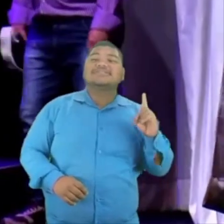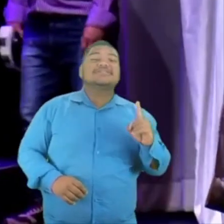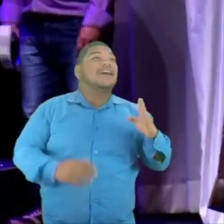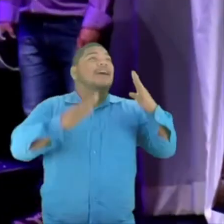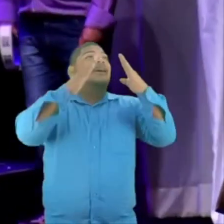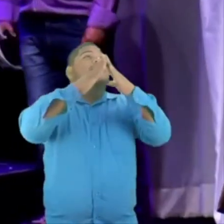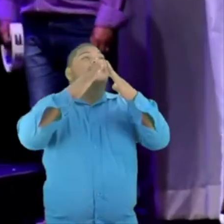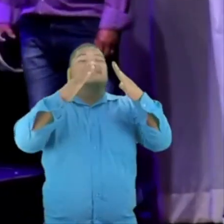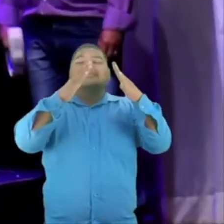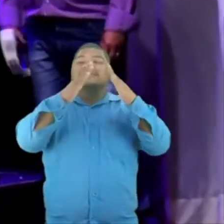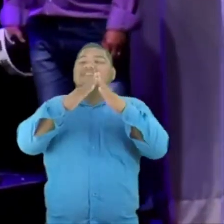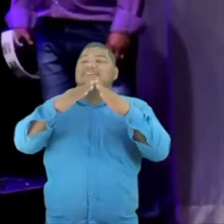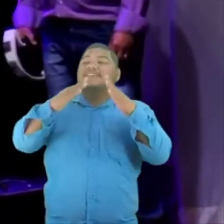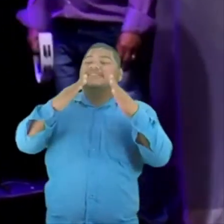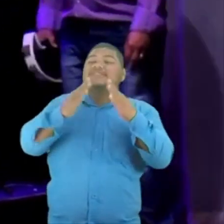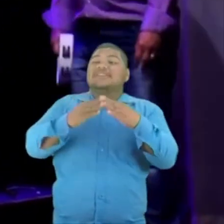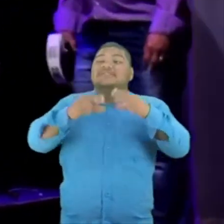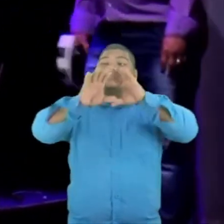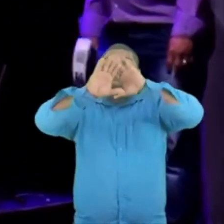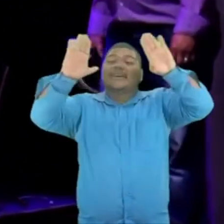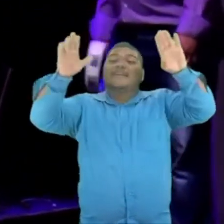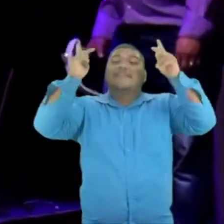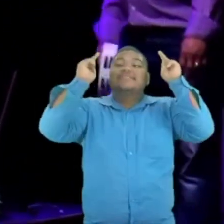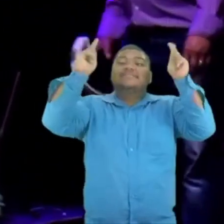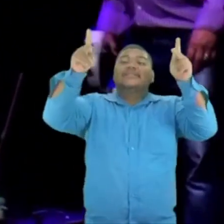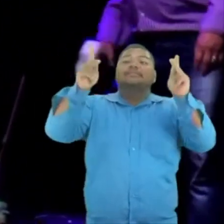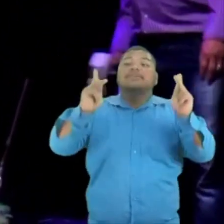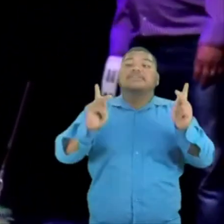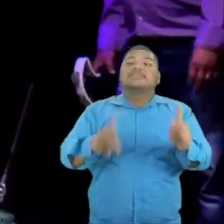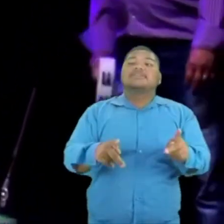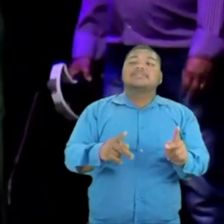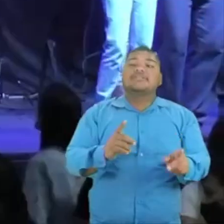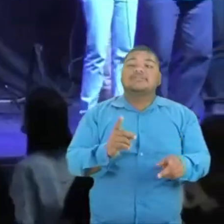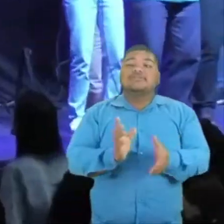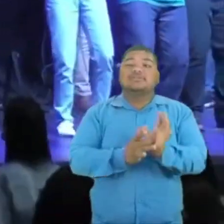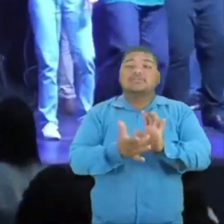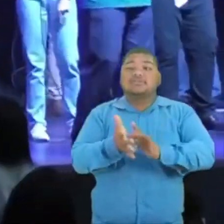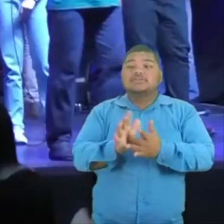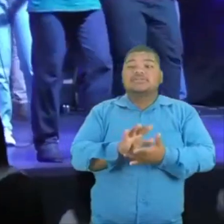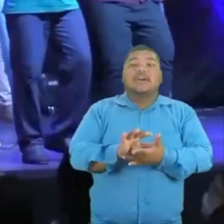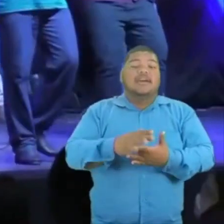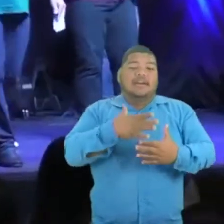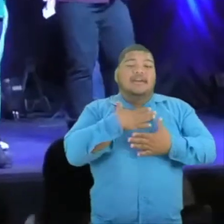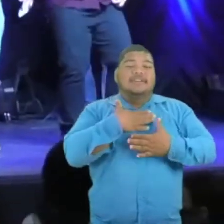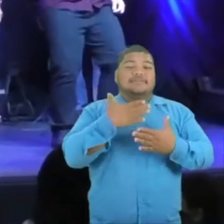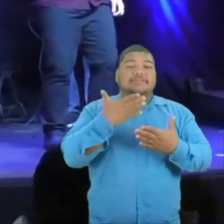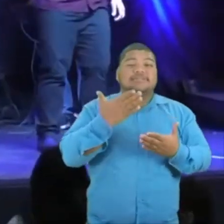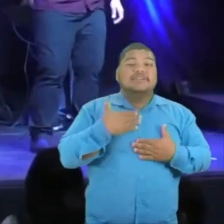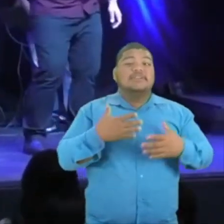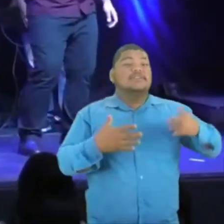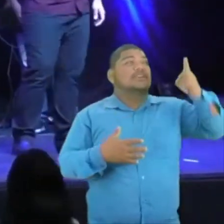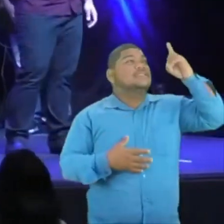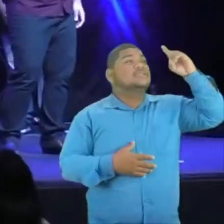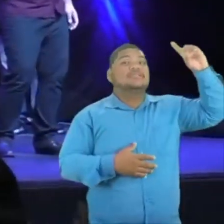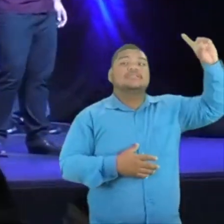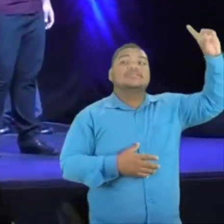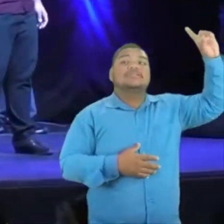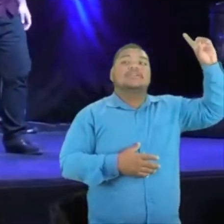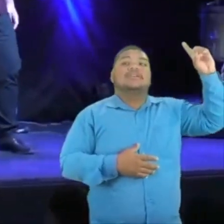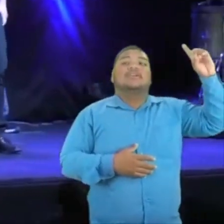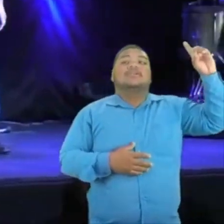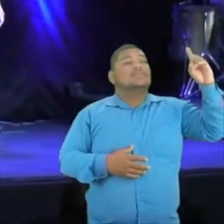vou habitar no céu para sempre. Jesus, és meu